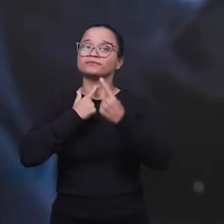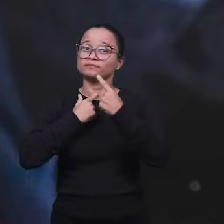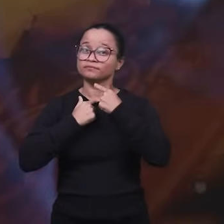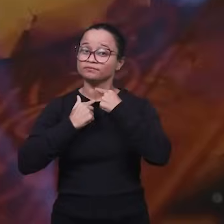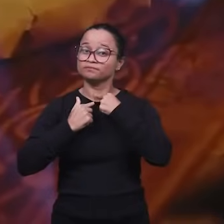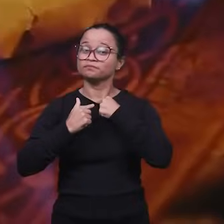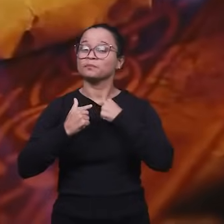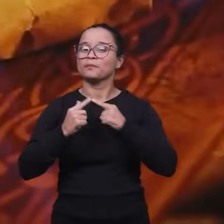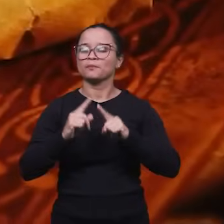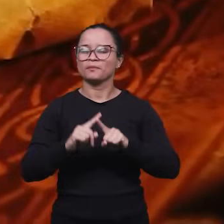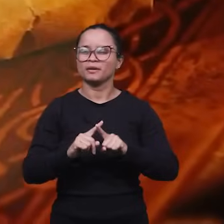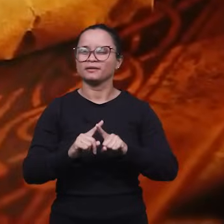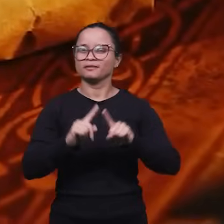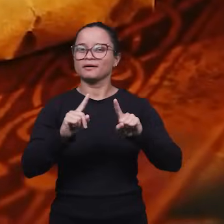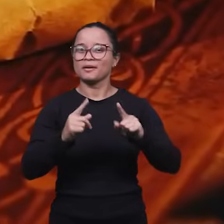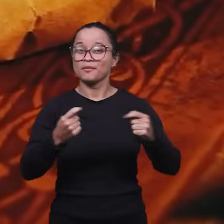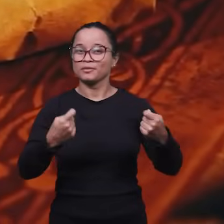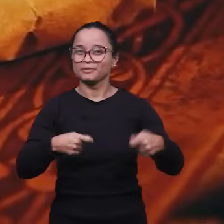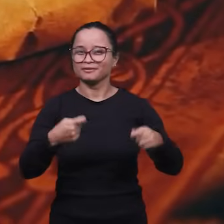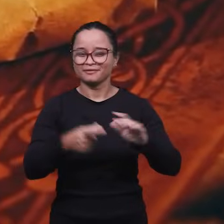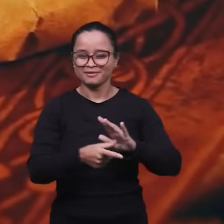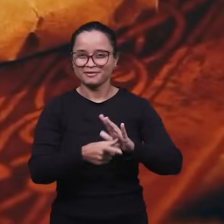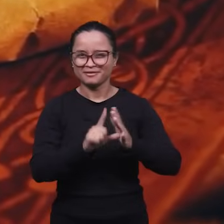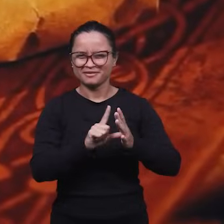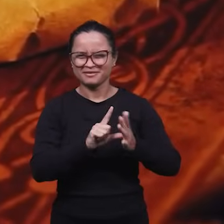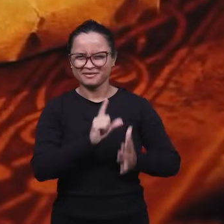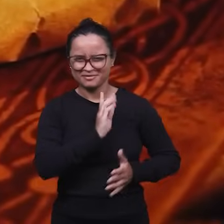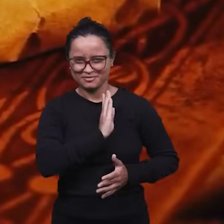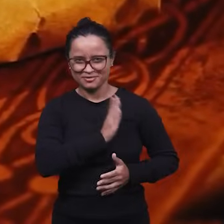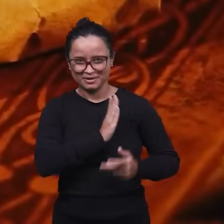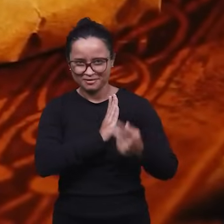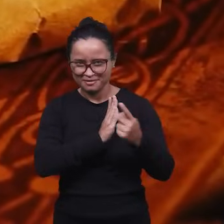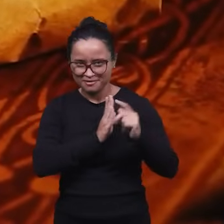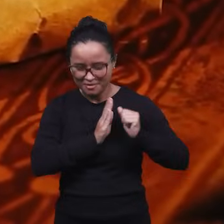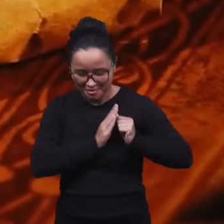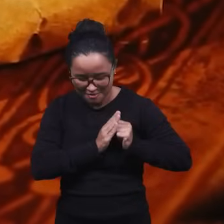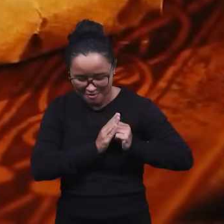alma. Abra o teu coração